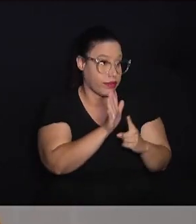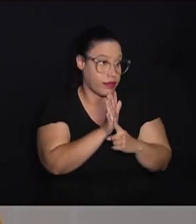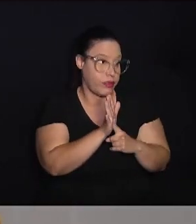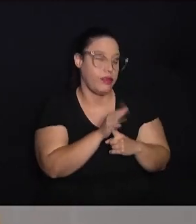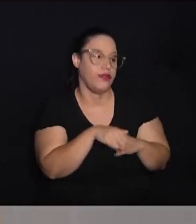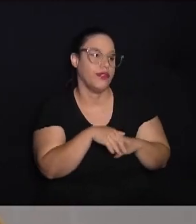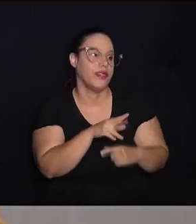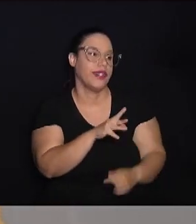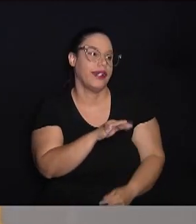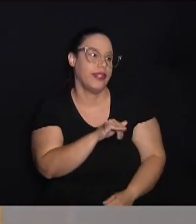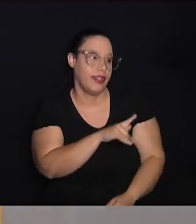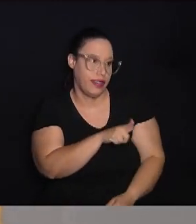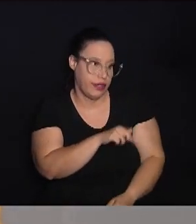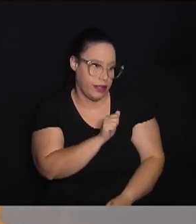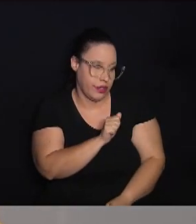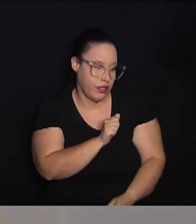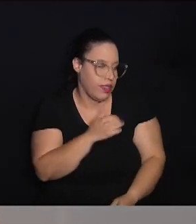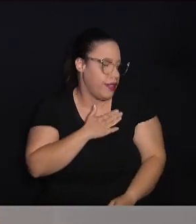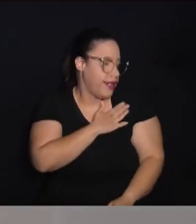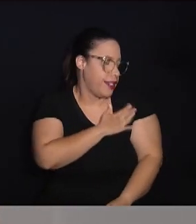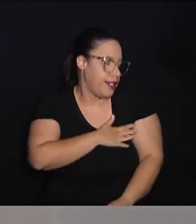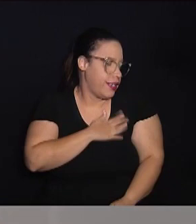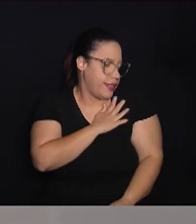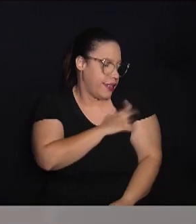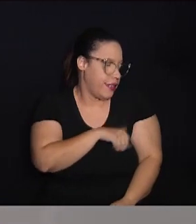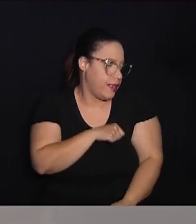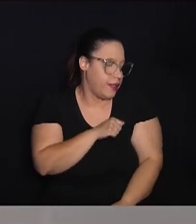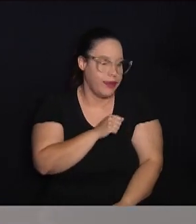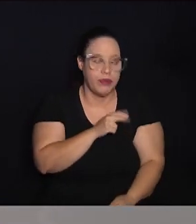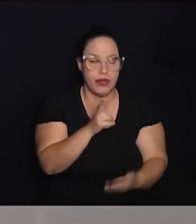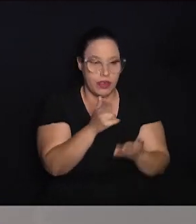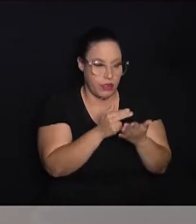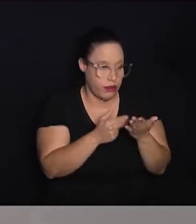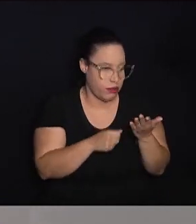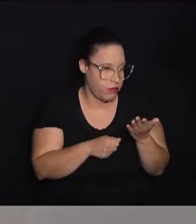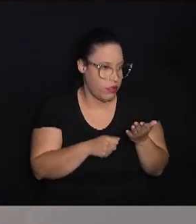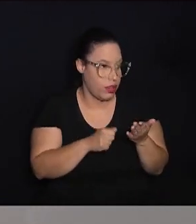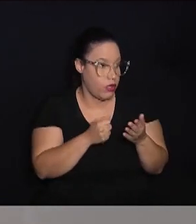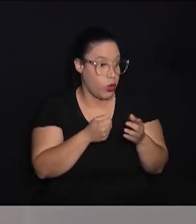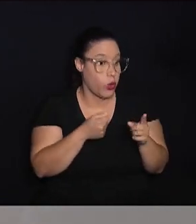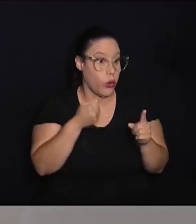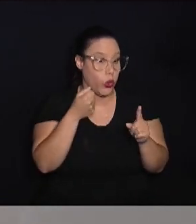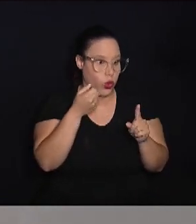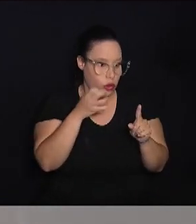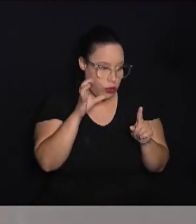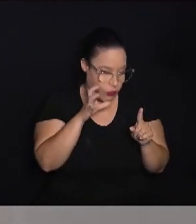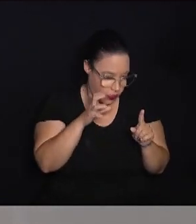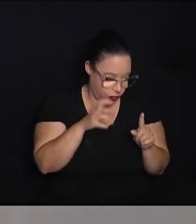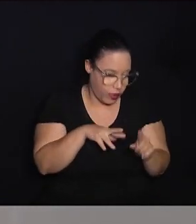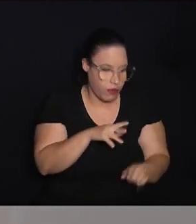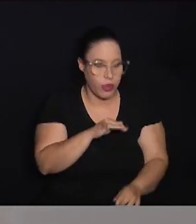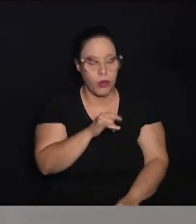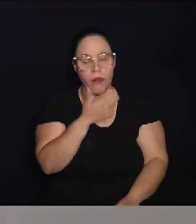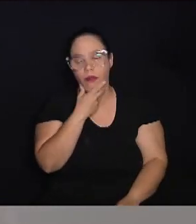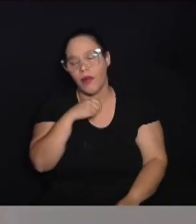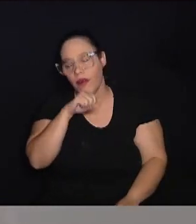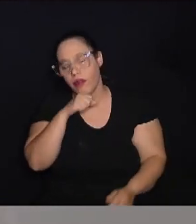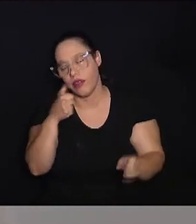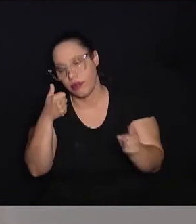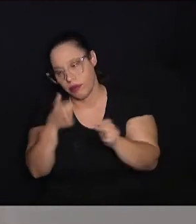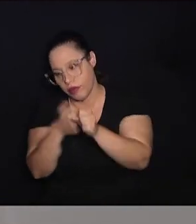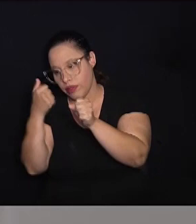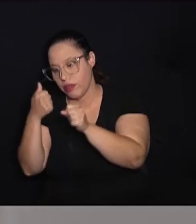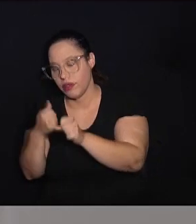disse que é apaixonada por desenhos e foi incentivada aí pelo pai né a entrar aqui na na escola e a